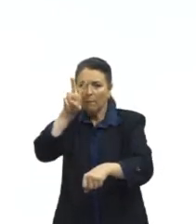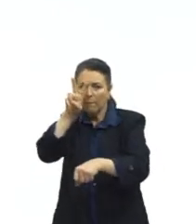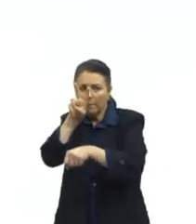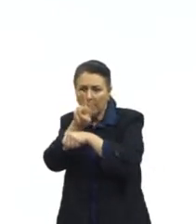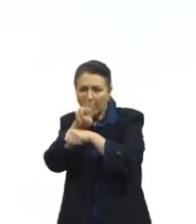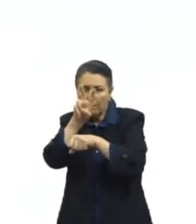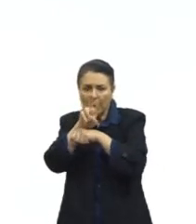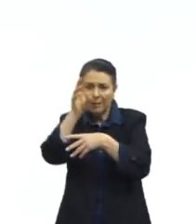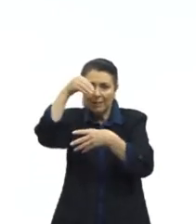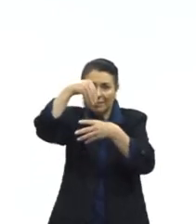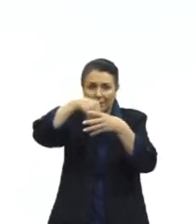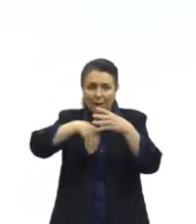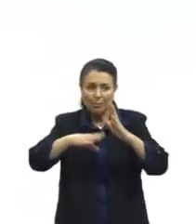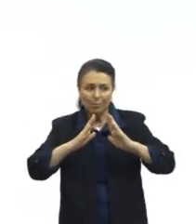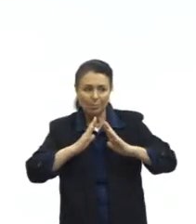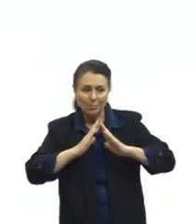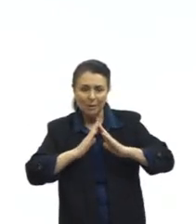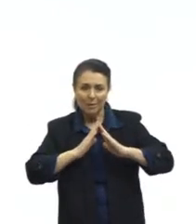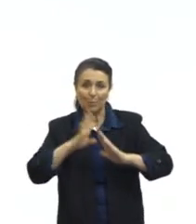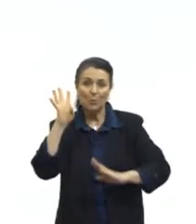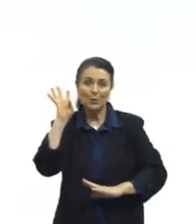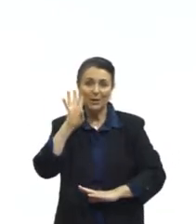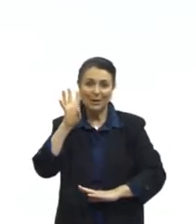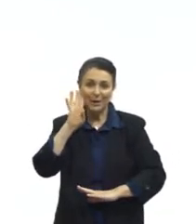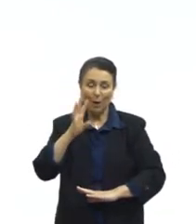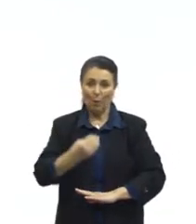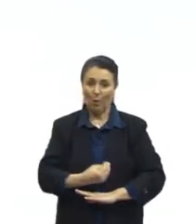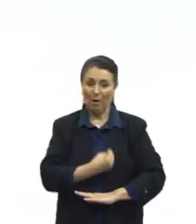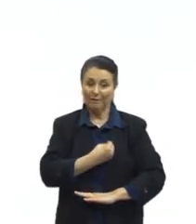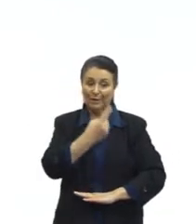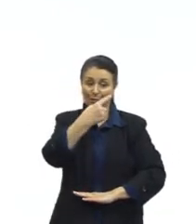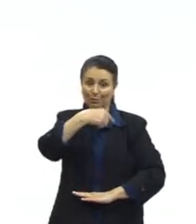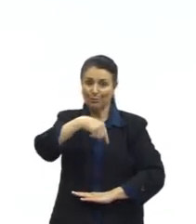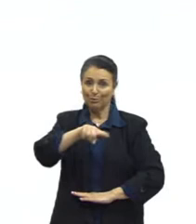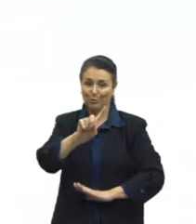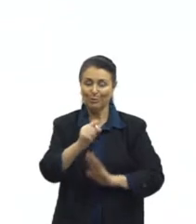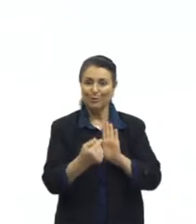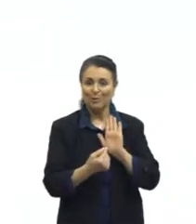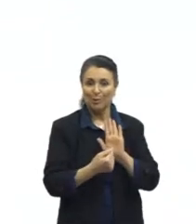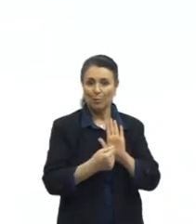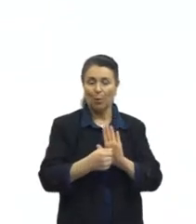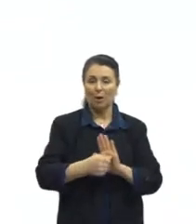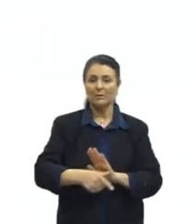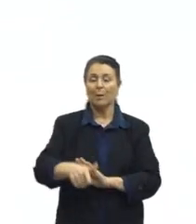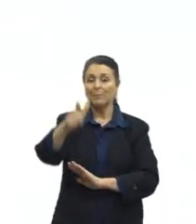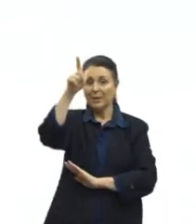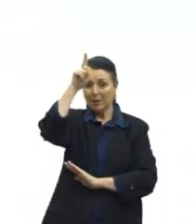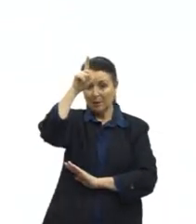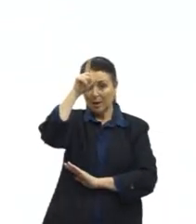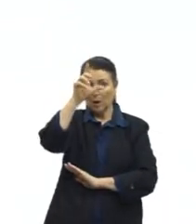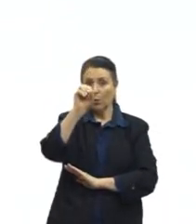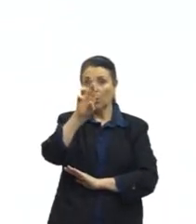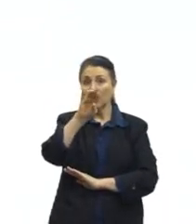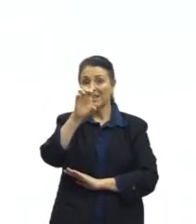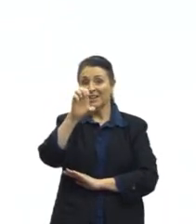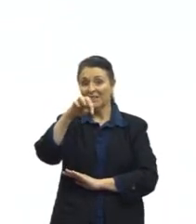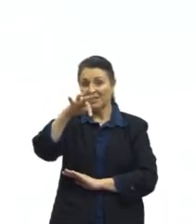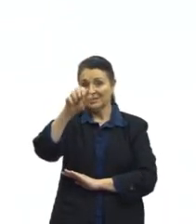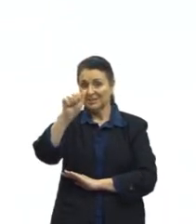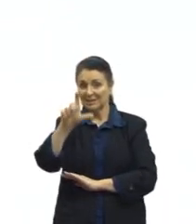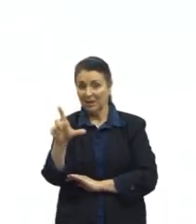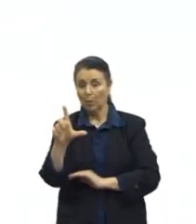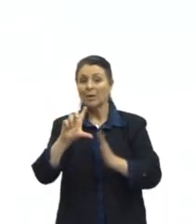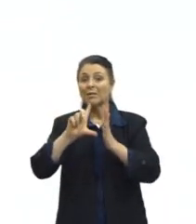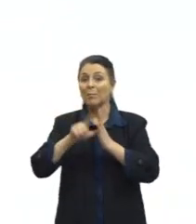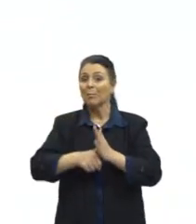das suas casas né É muito legal esse filme a vida dos outros que mostra a Alemanha oriental a Alemanha depois da segunda guerra